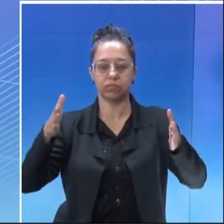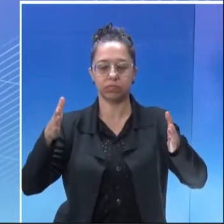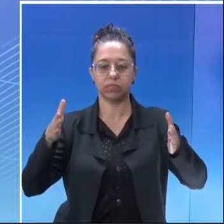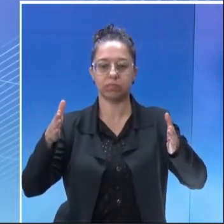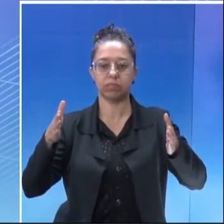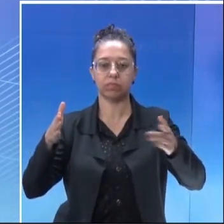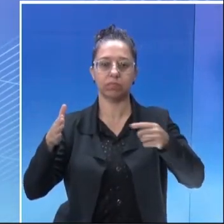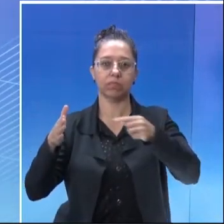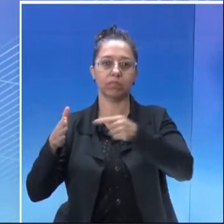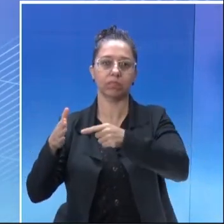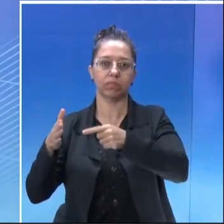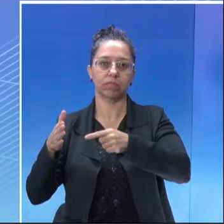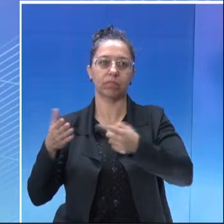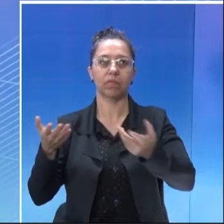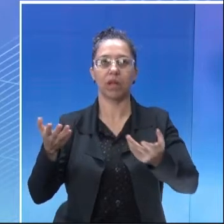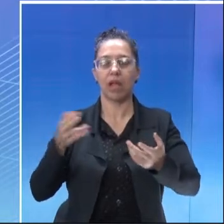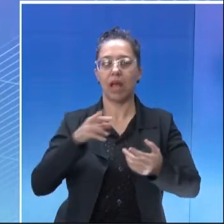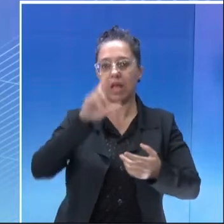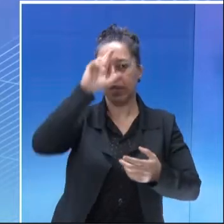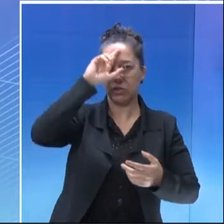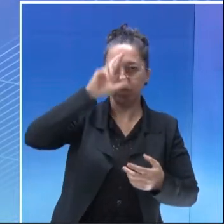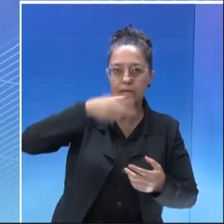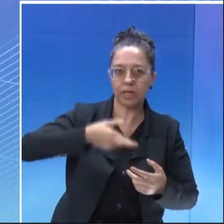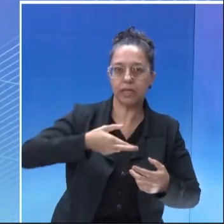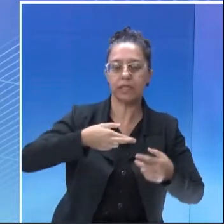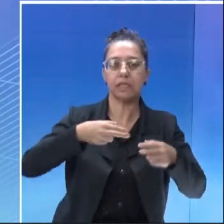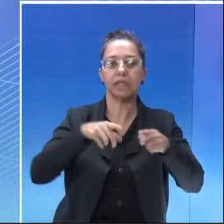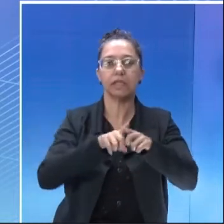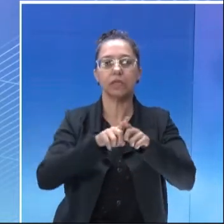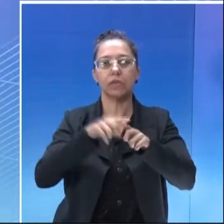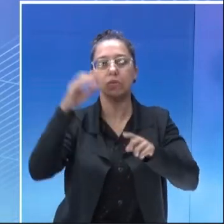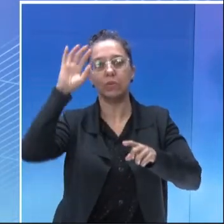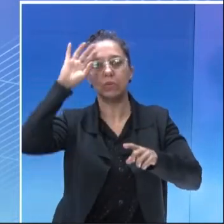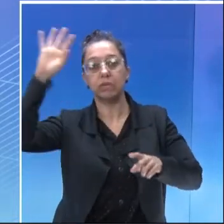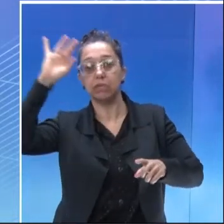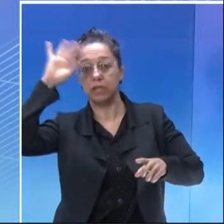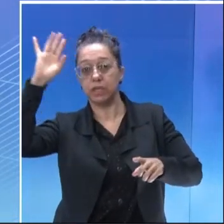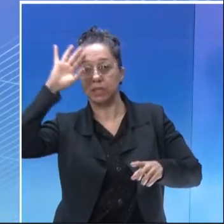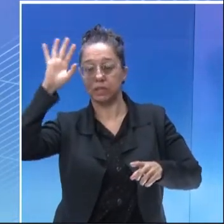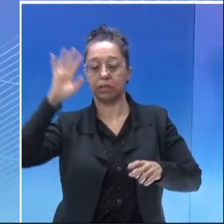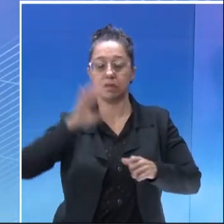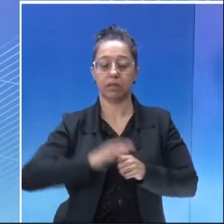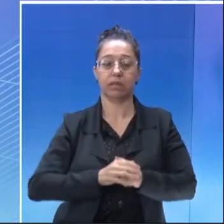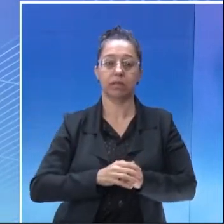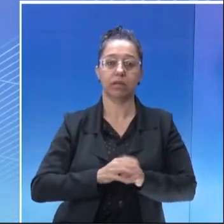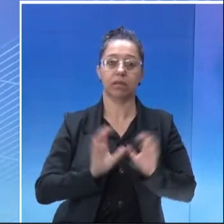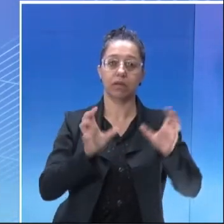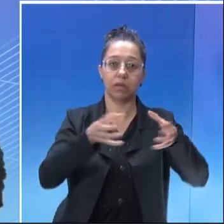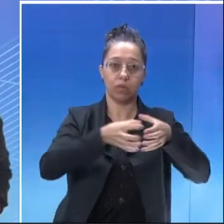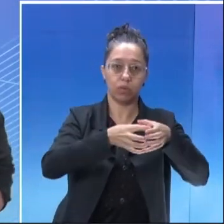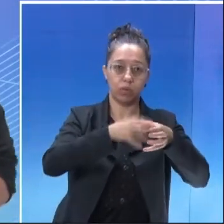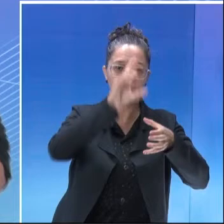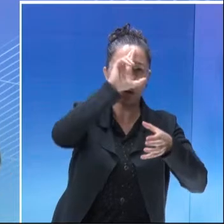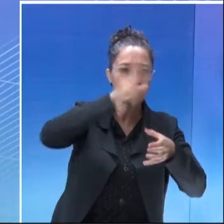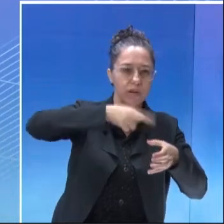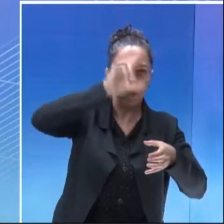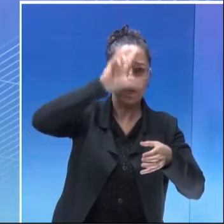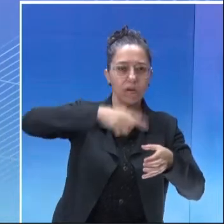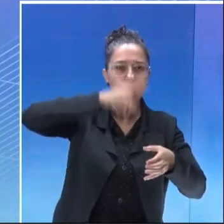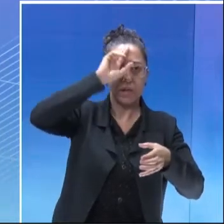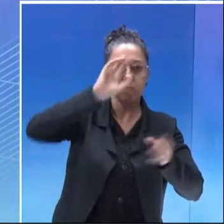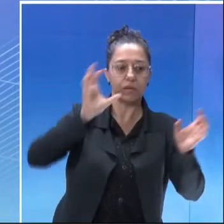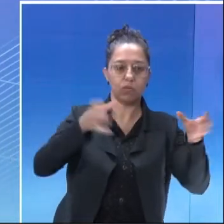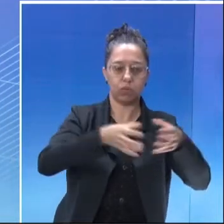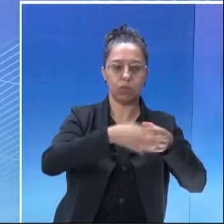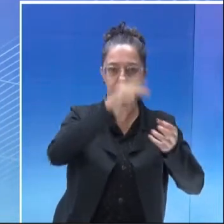briguinha entre os racionalistas e os empiristas. Não sei se vocês lembram. Os racionalistas são aqueles que falam